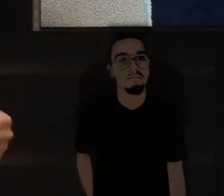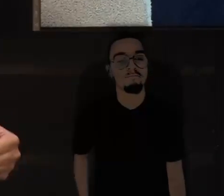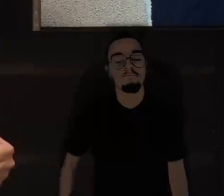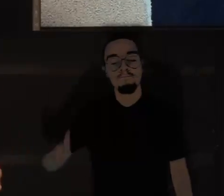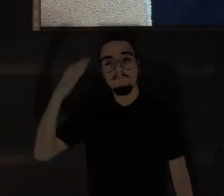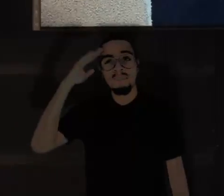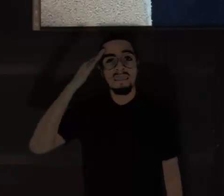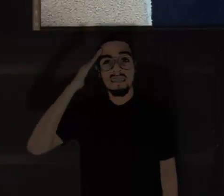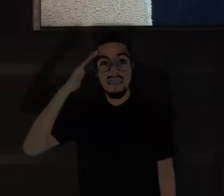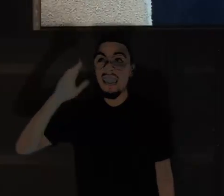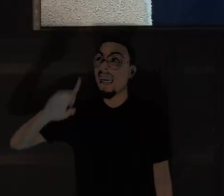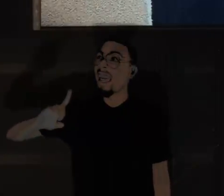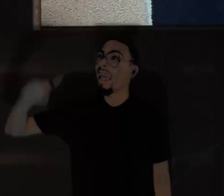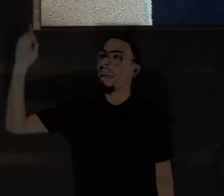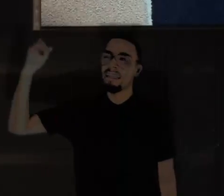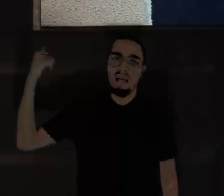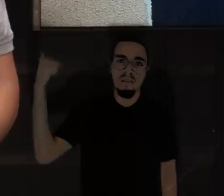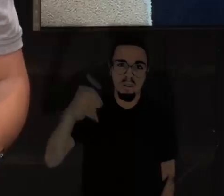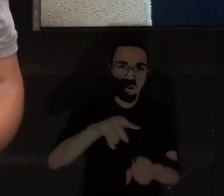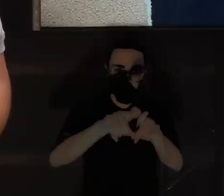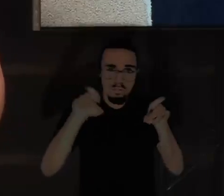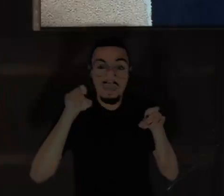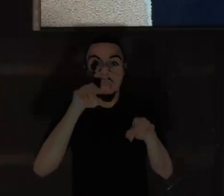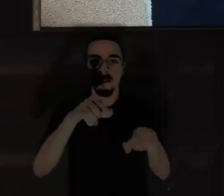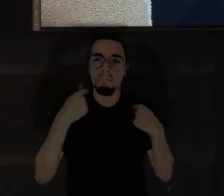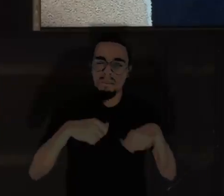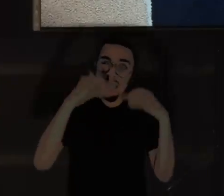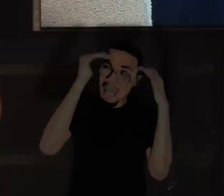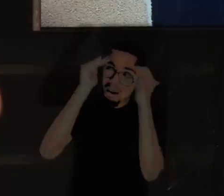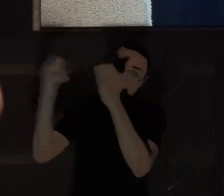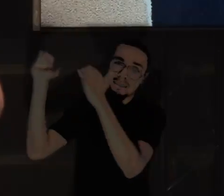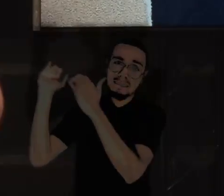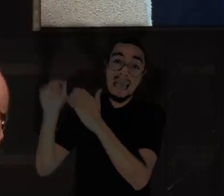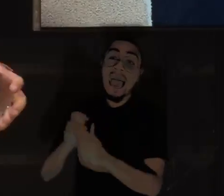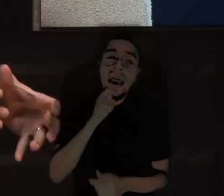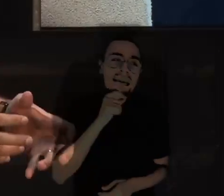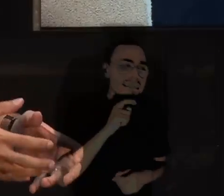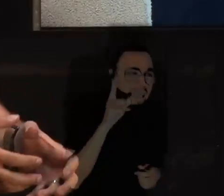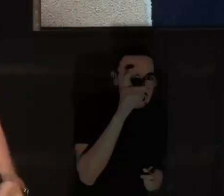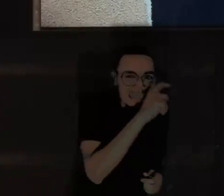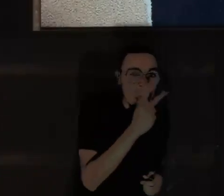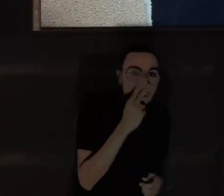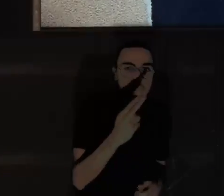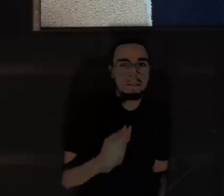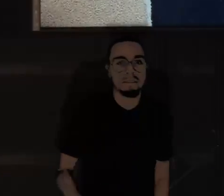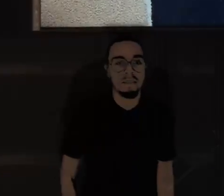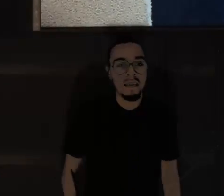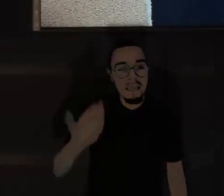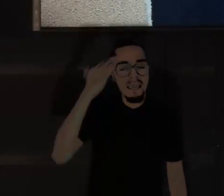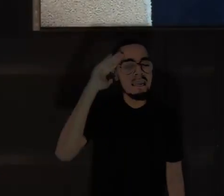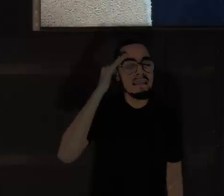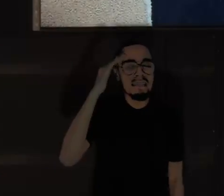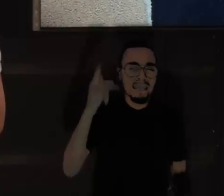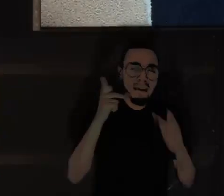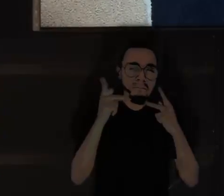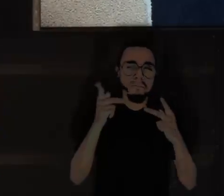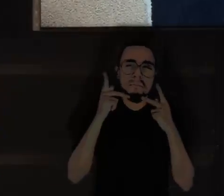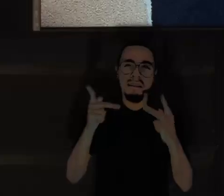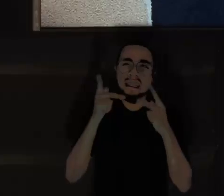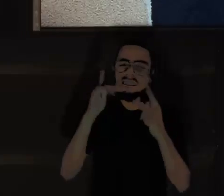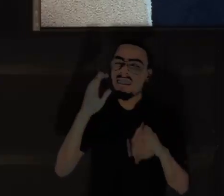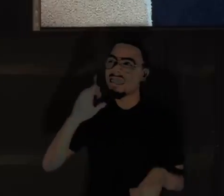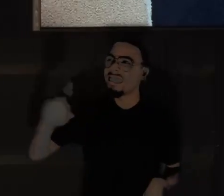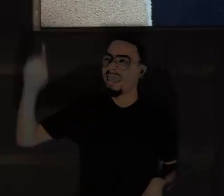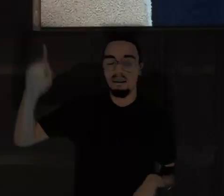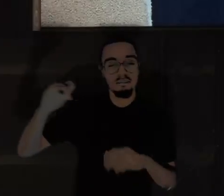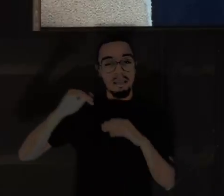teu chamado tem que ser maior que a circunstância. Entenda que a palavra tem que ser maior que as suas deformidades. E